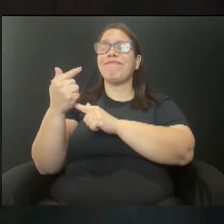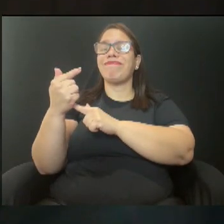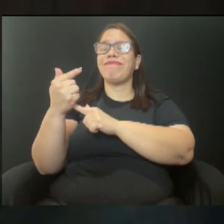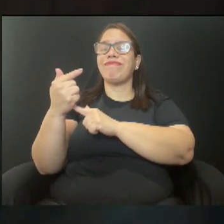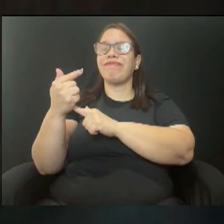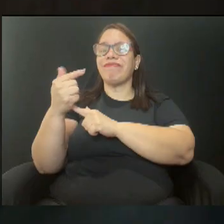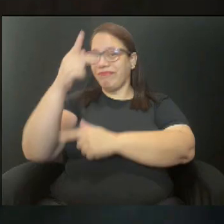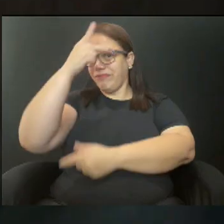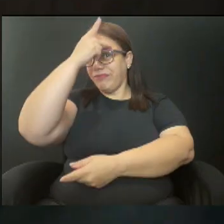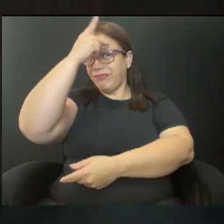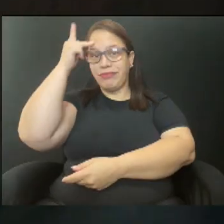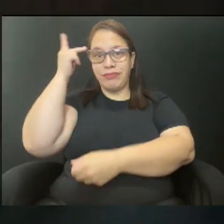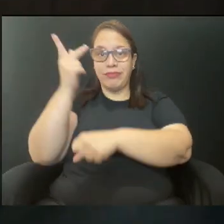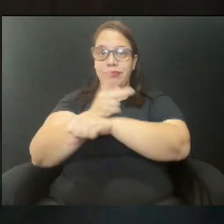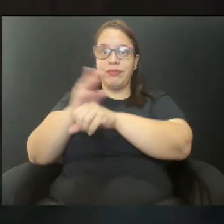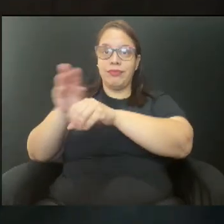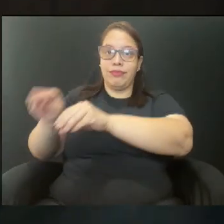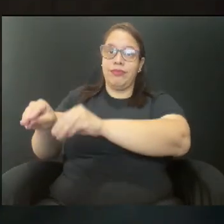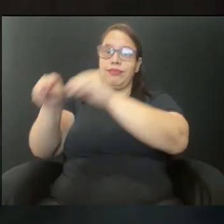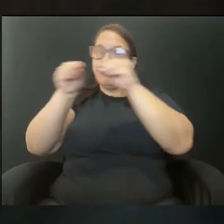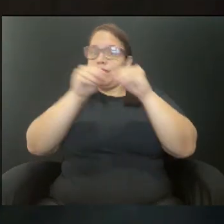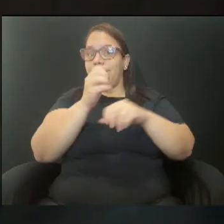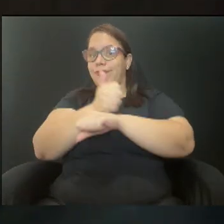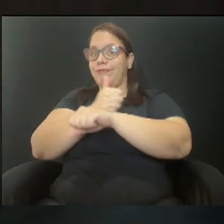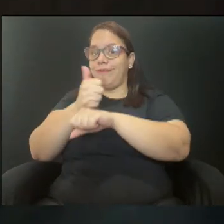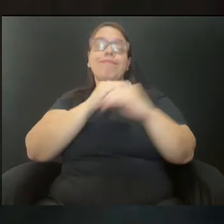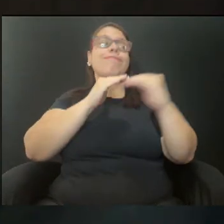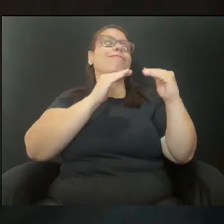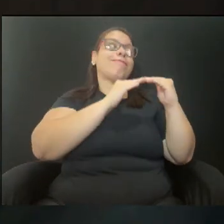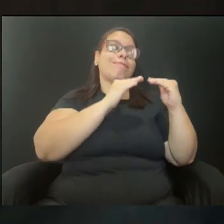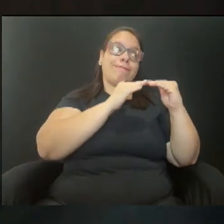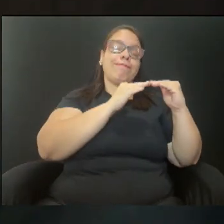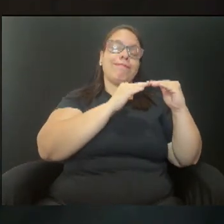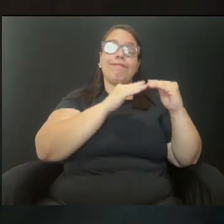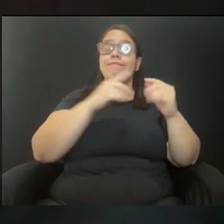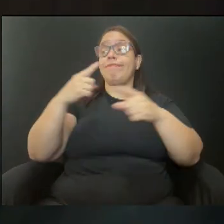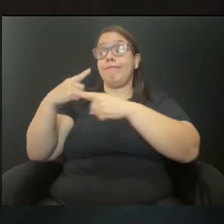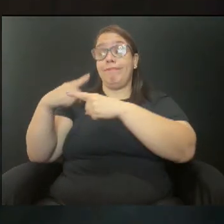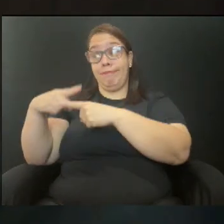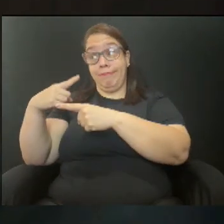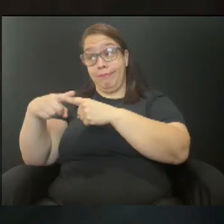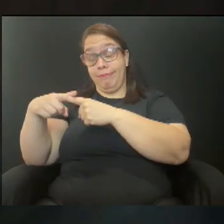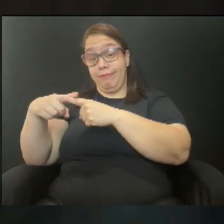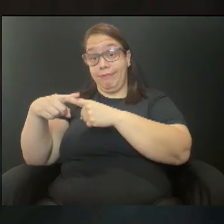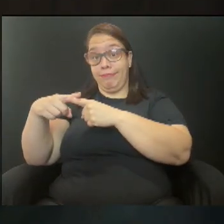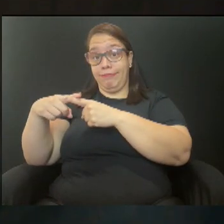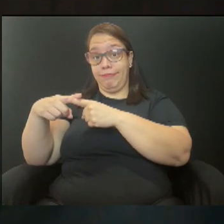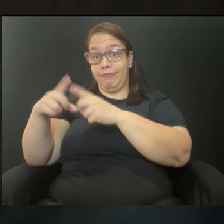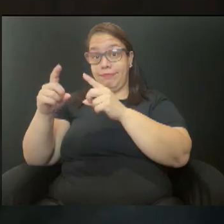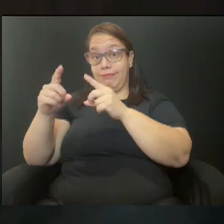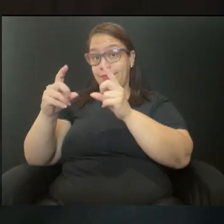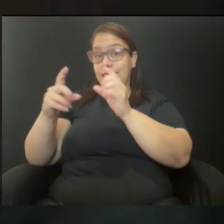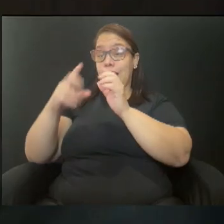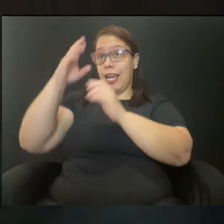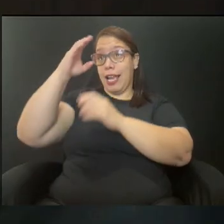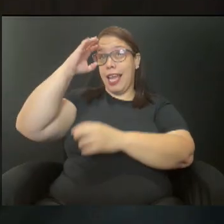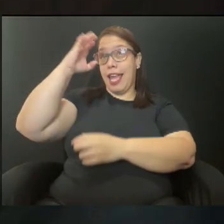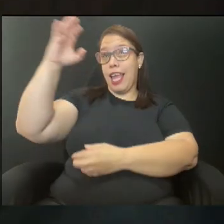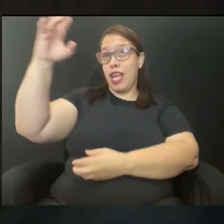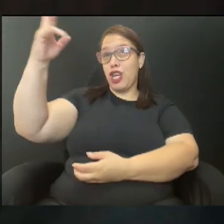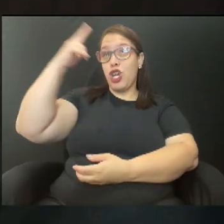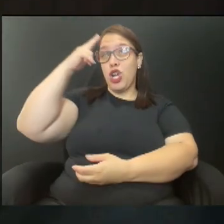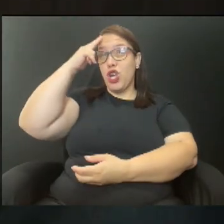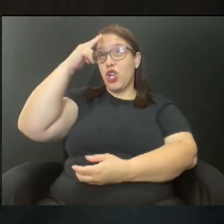transição de carreira também, Com certeza. né? Até porque é vendido esse sonho de que